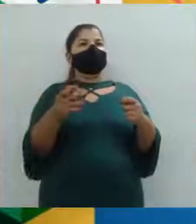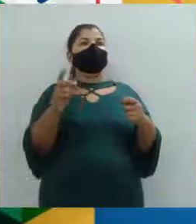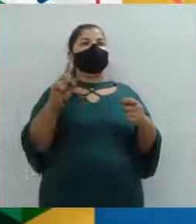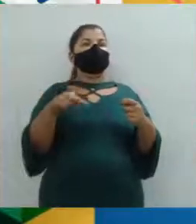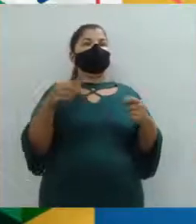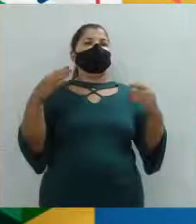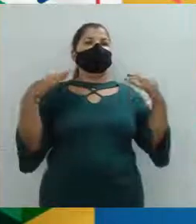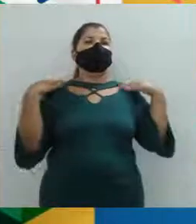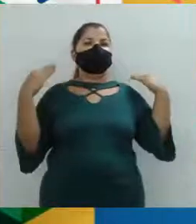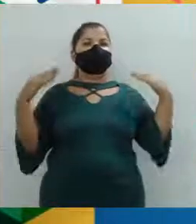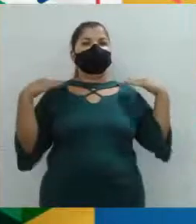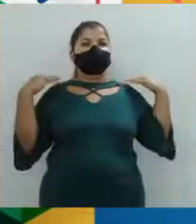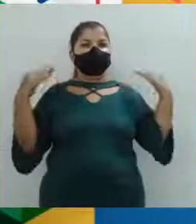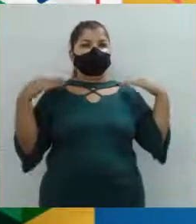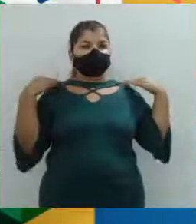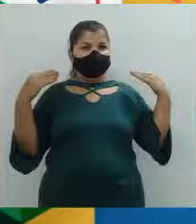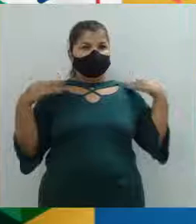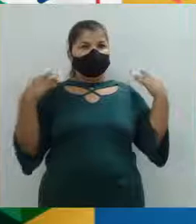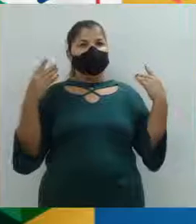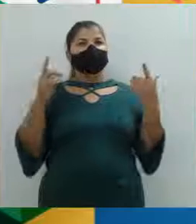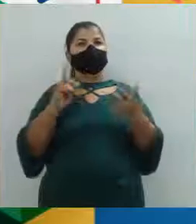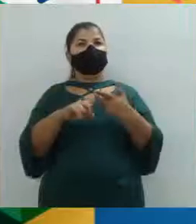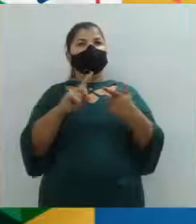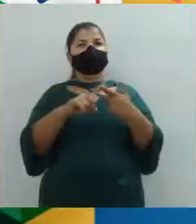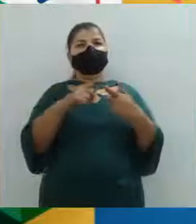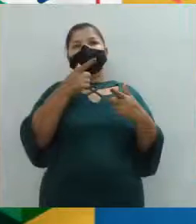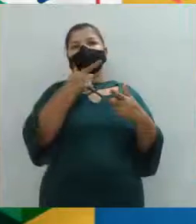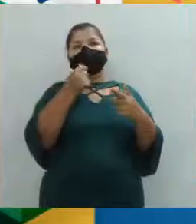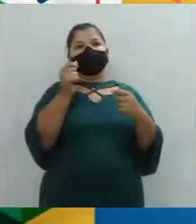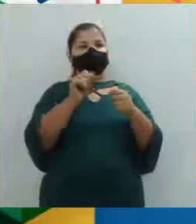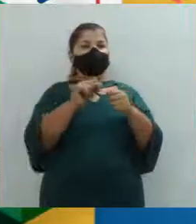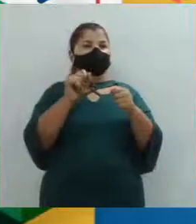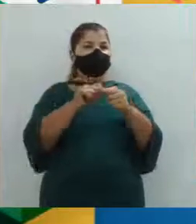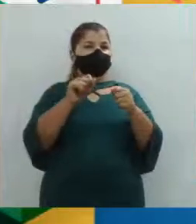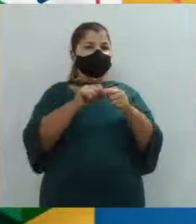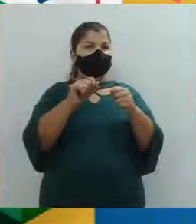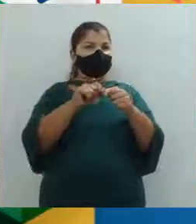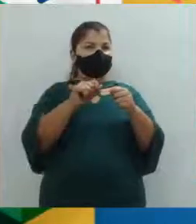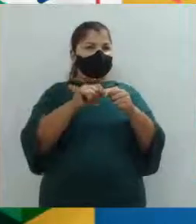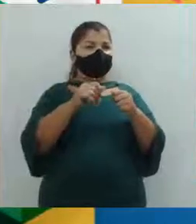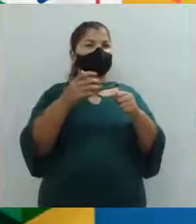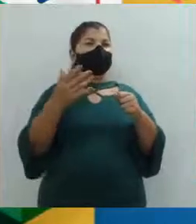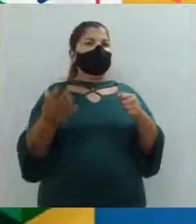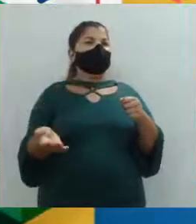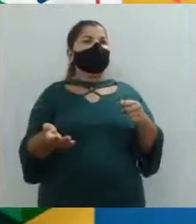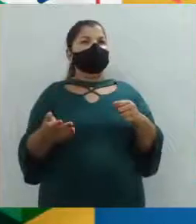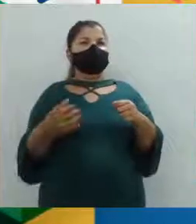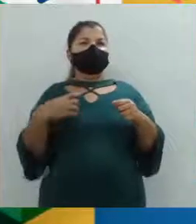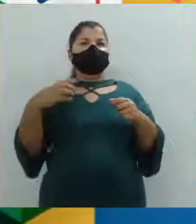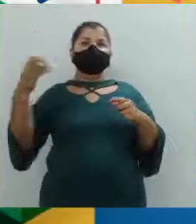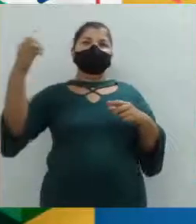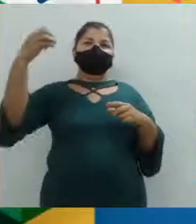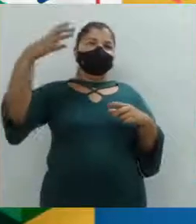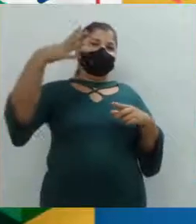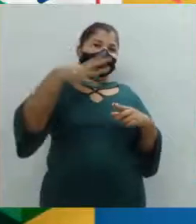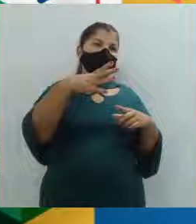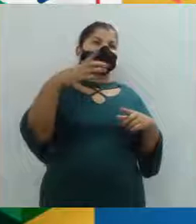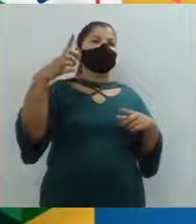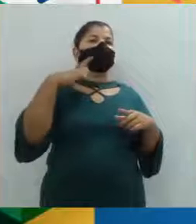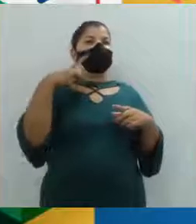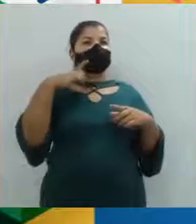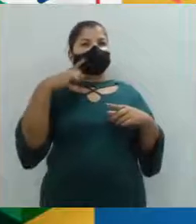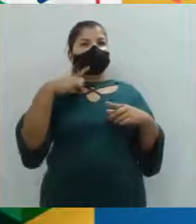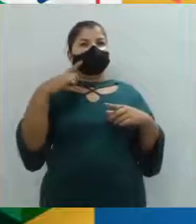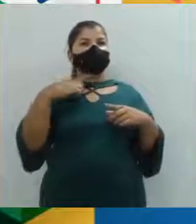Passeio, feito por Claude Monet também. E aí observem que a luz, ela está incidindo mais sobre a parte